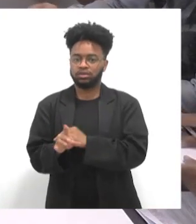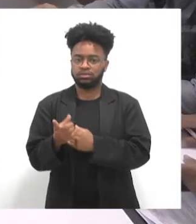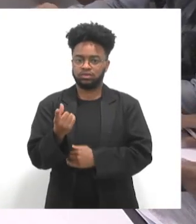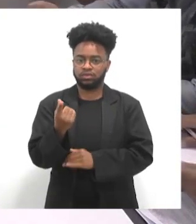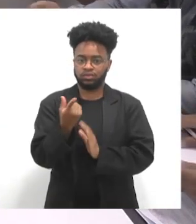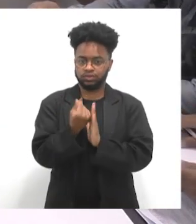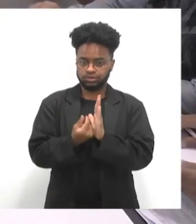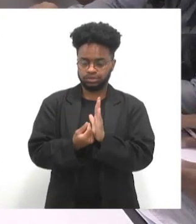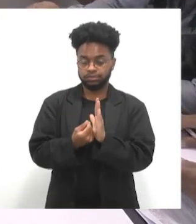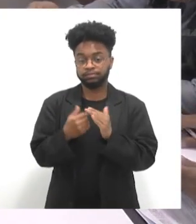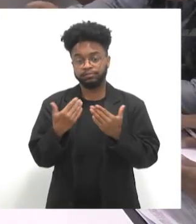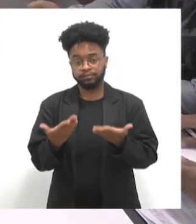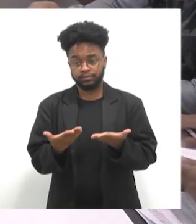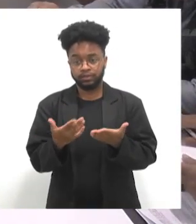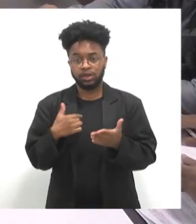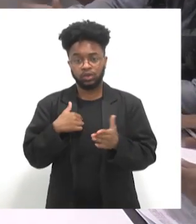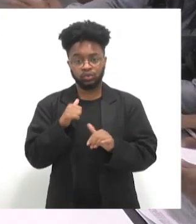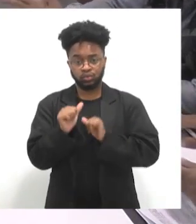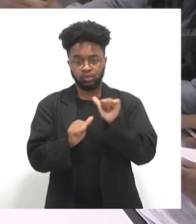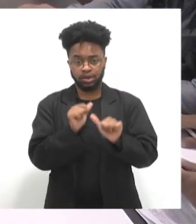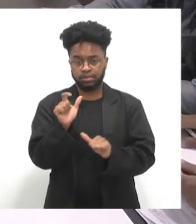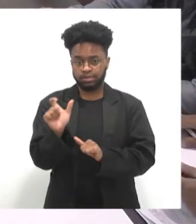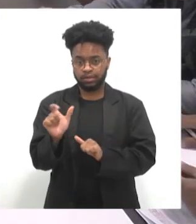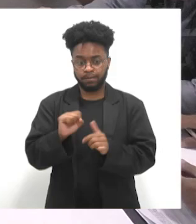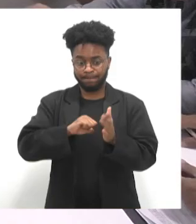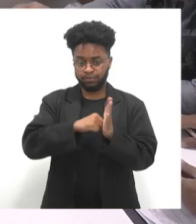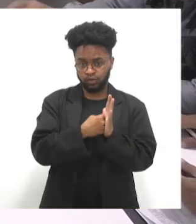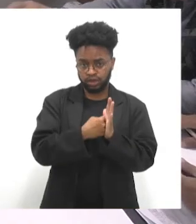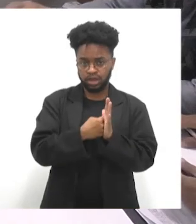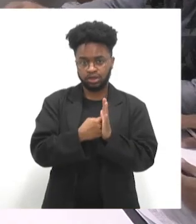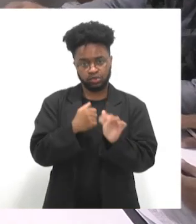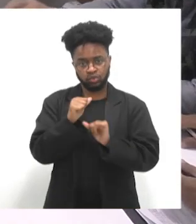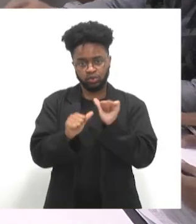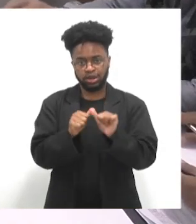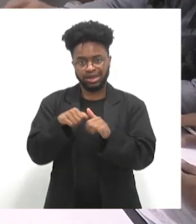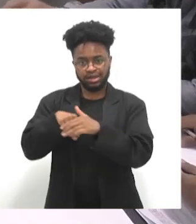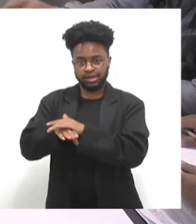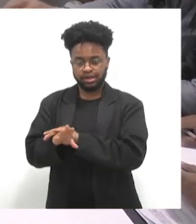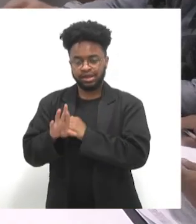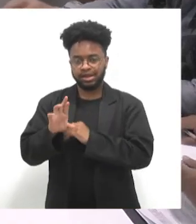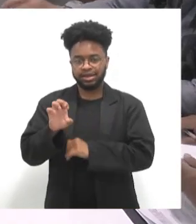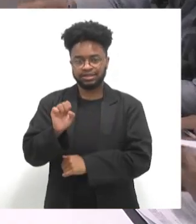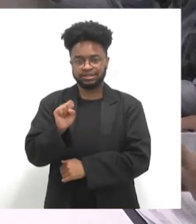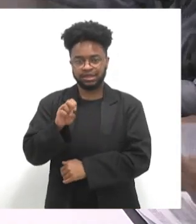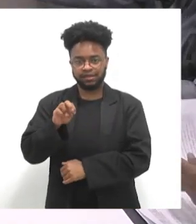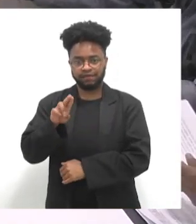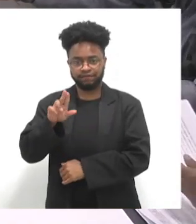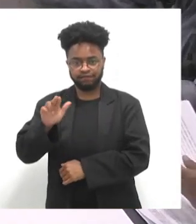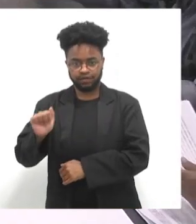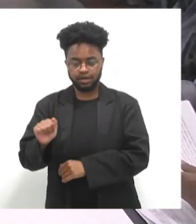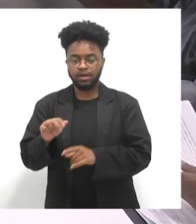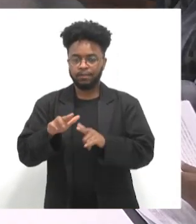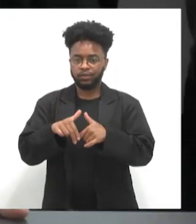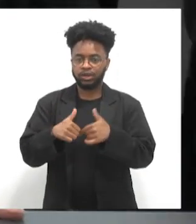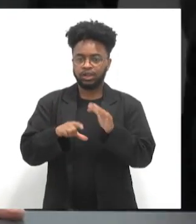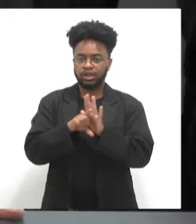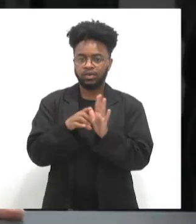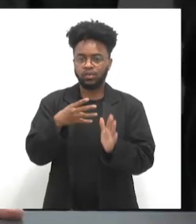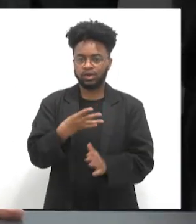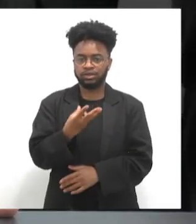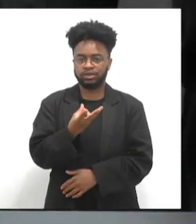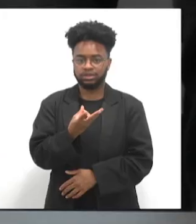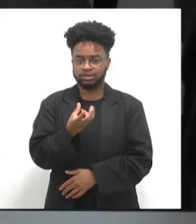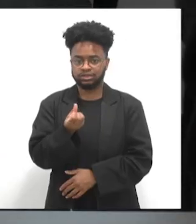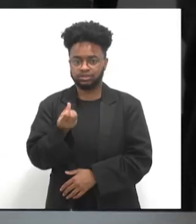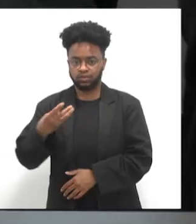Então, simplesmente troquei a palavra bloqueio orçamentário para ser reserva orçamentária, consoante a Lei